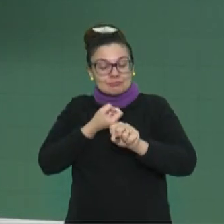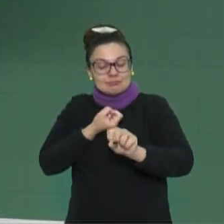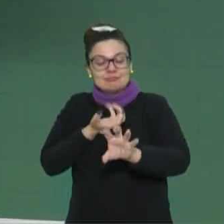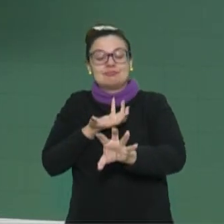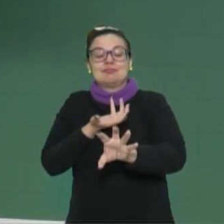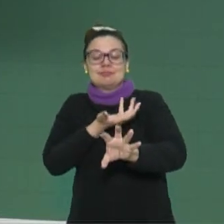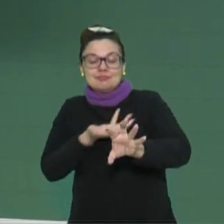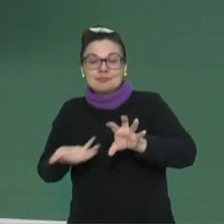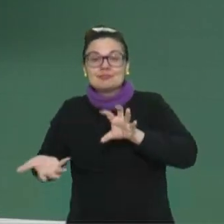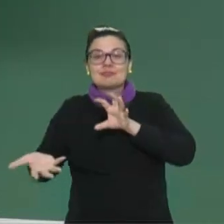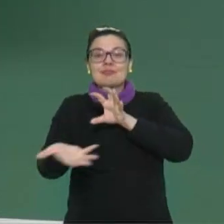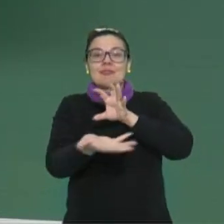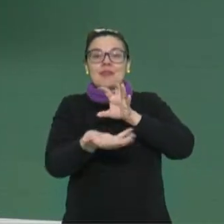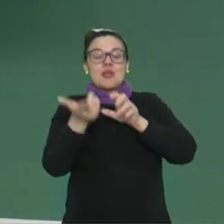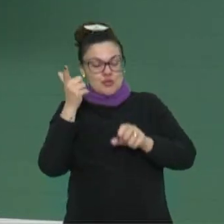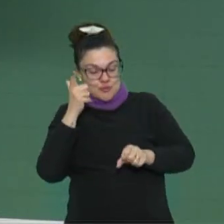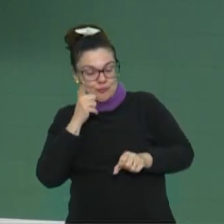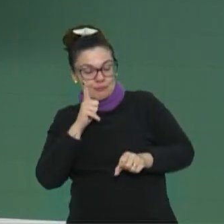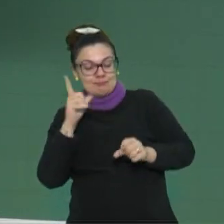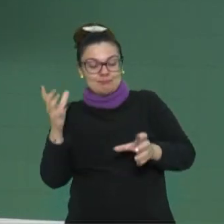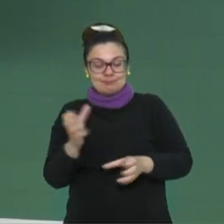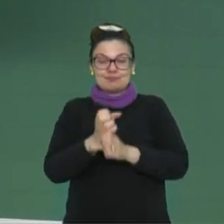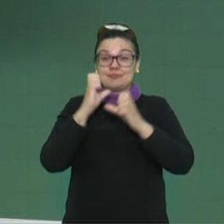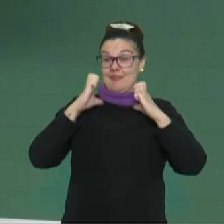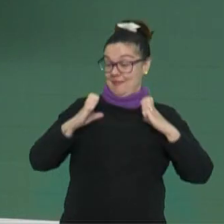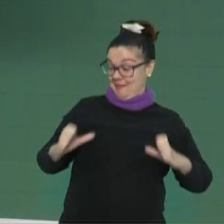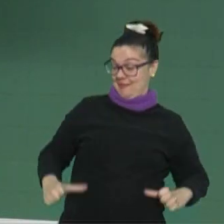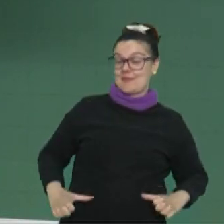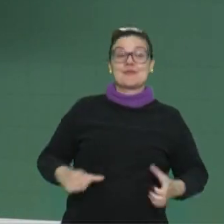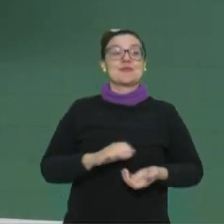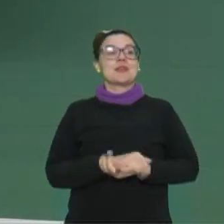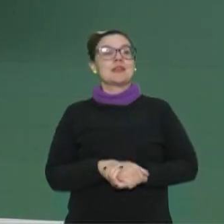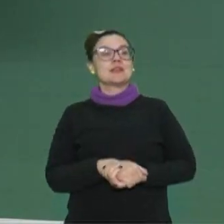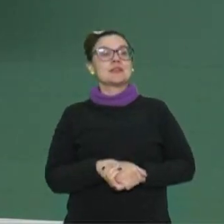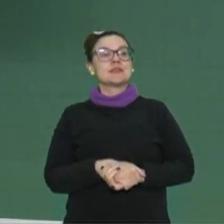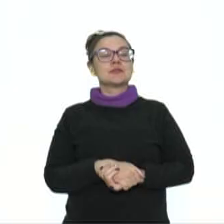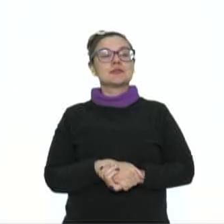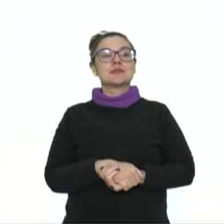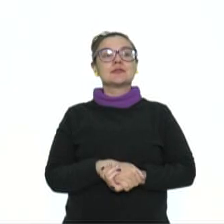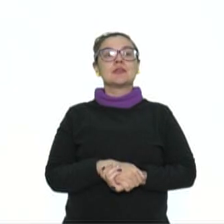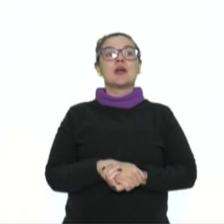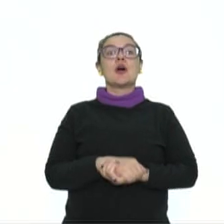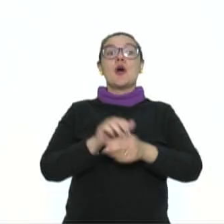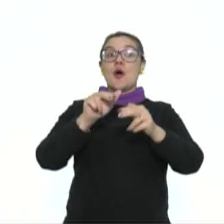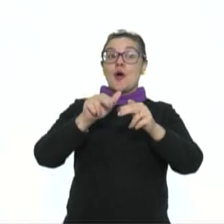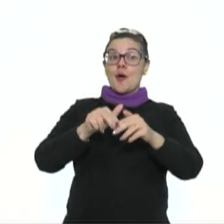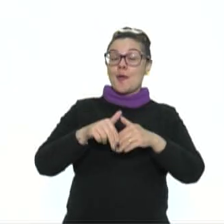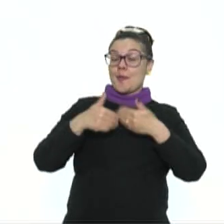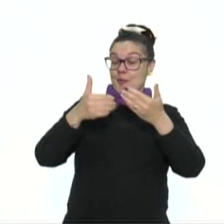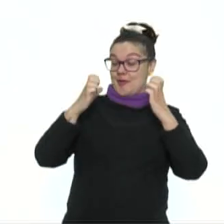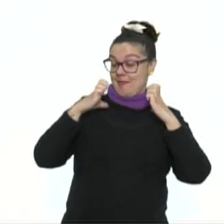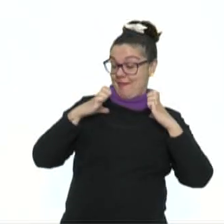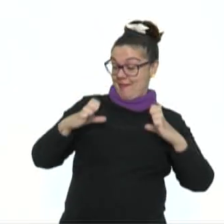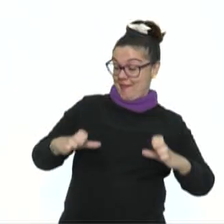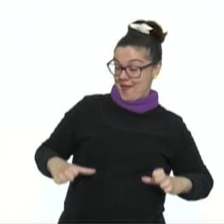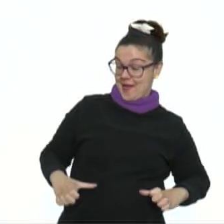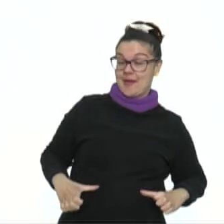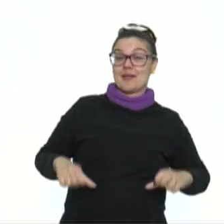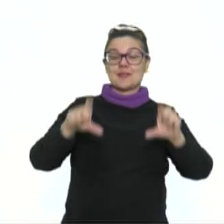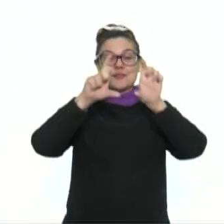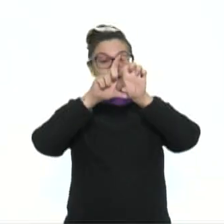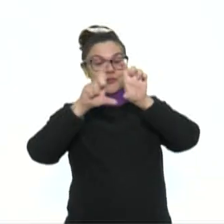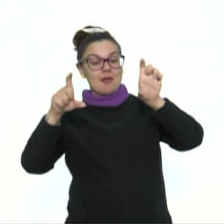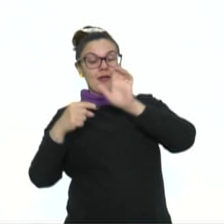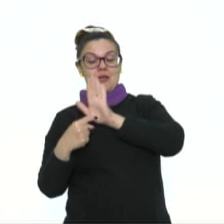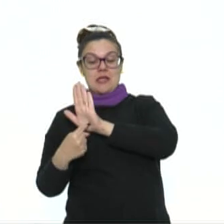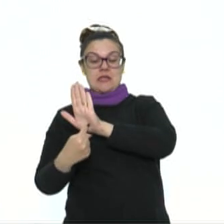que nós alcancemos a ética. E por isso a ética tem essa